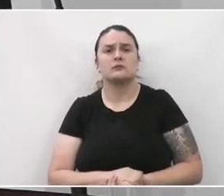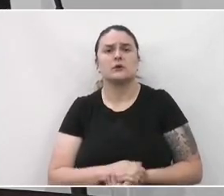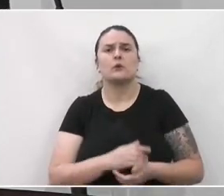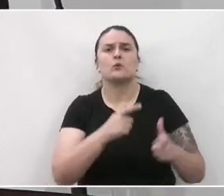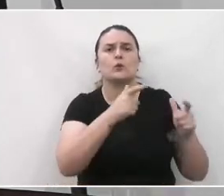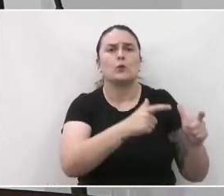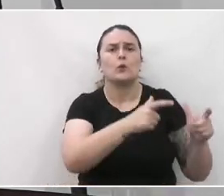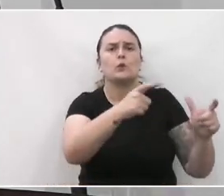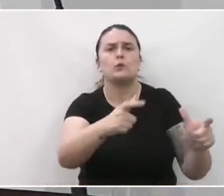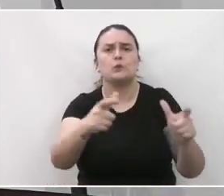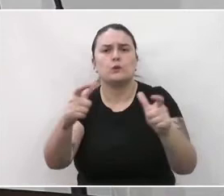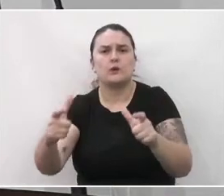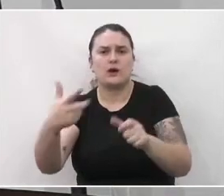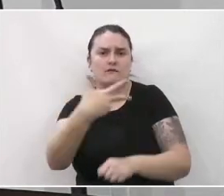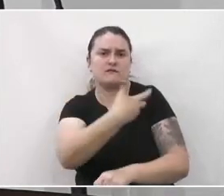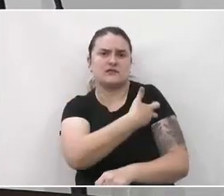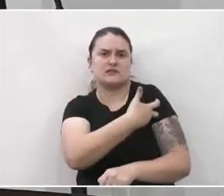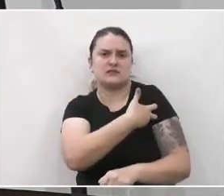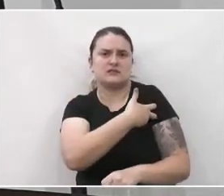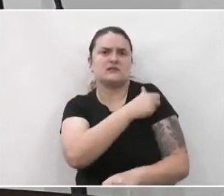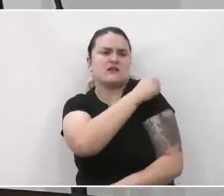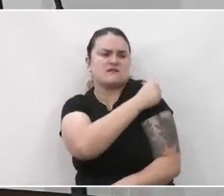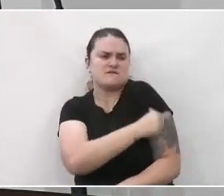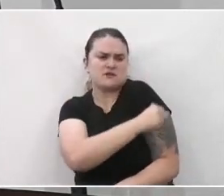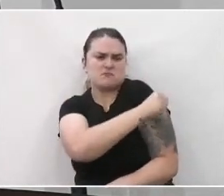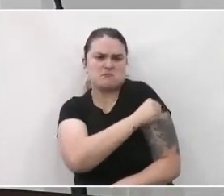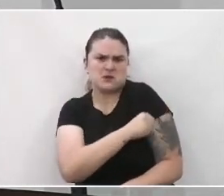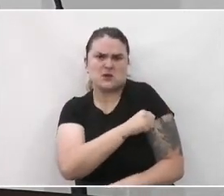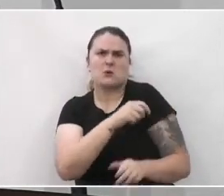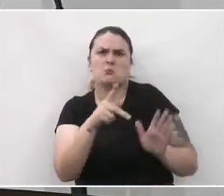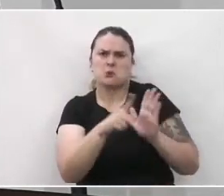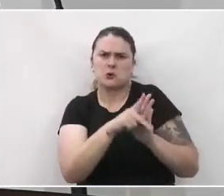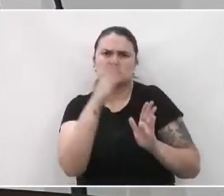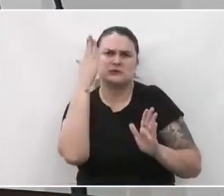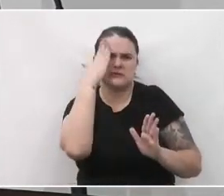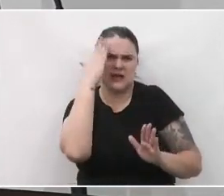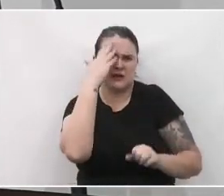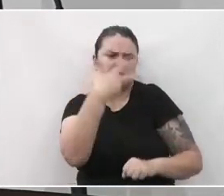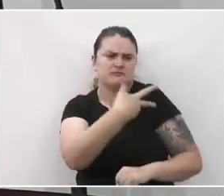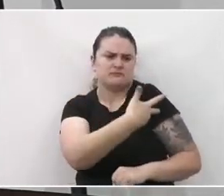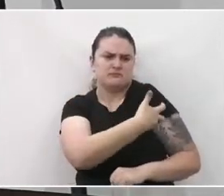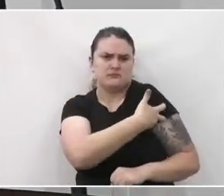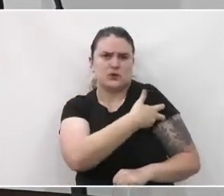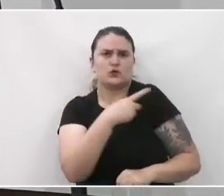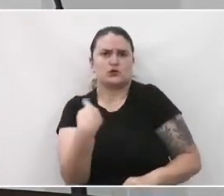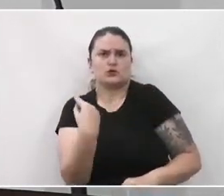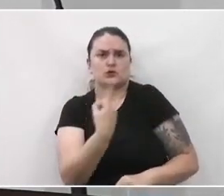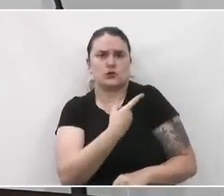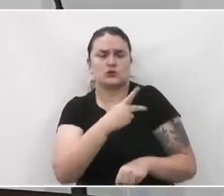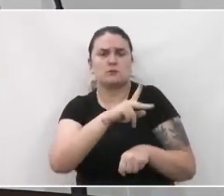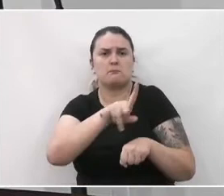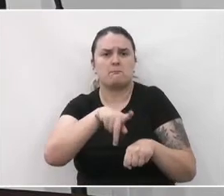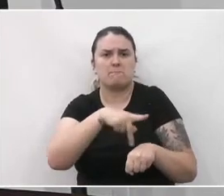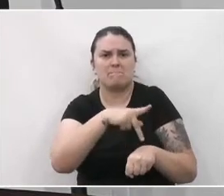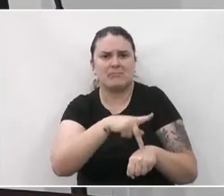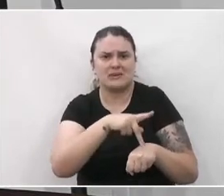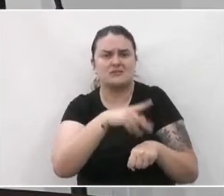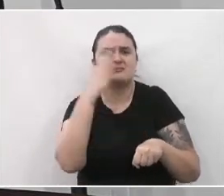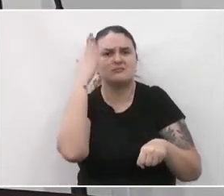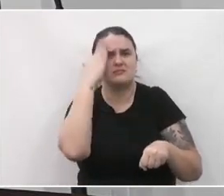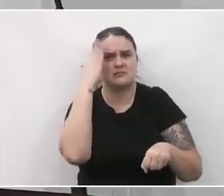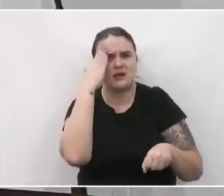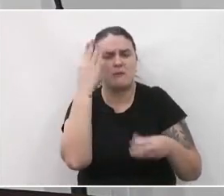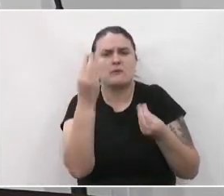local de vacinação, em equipe treinada. O Brasil hoje é o país que melhor aloca